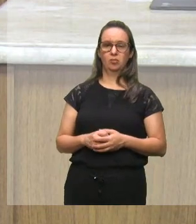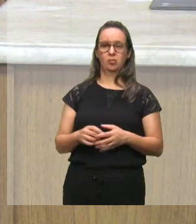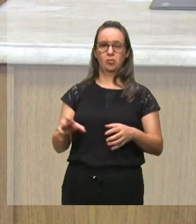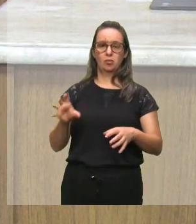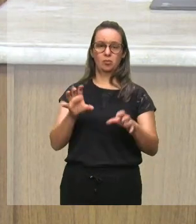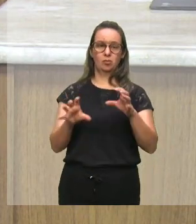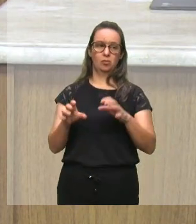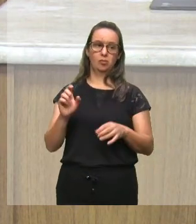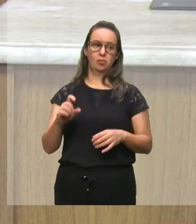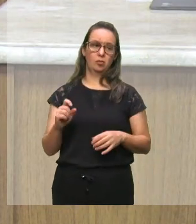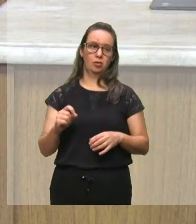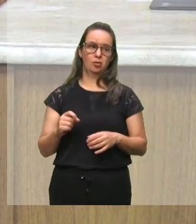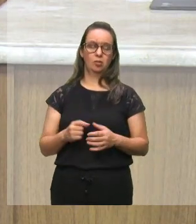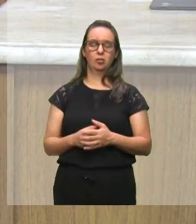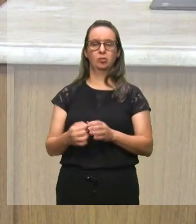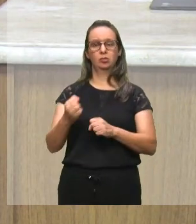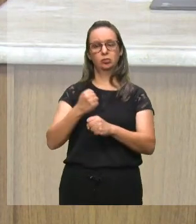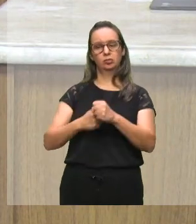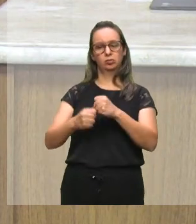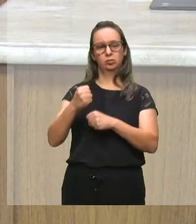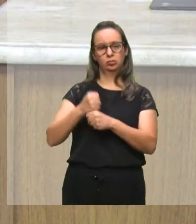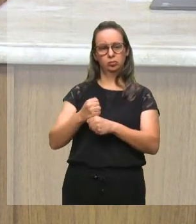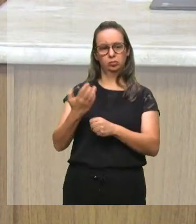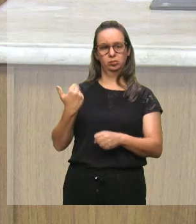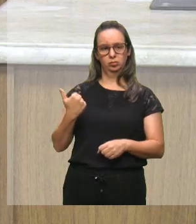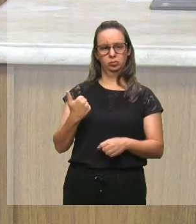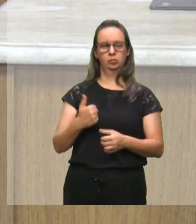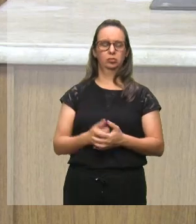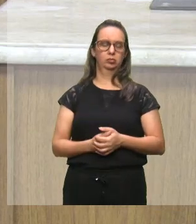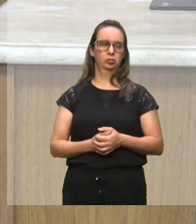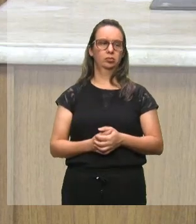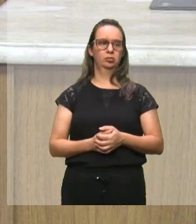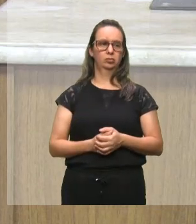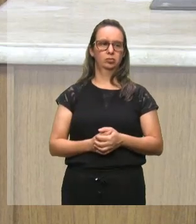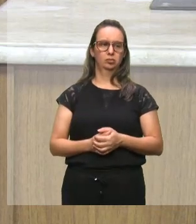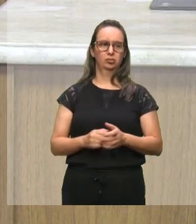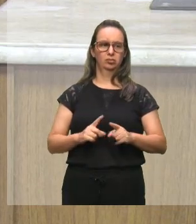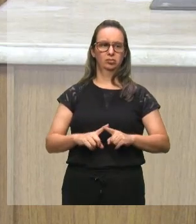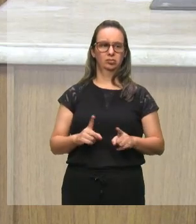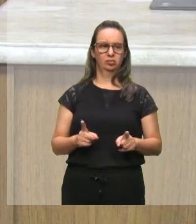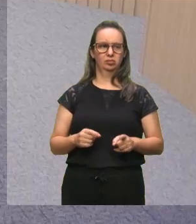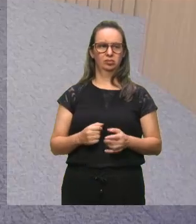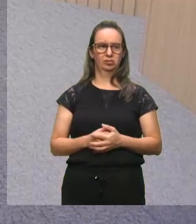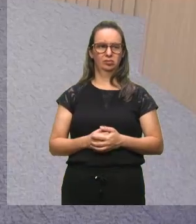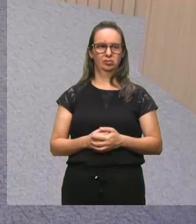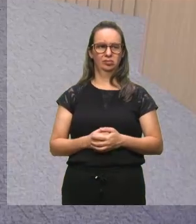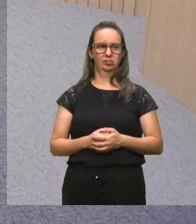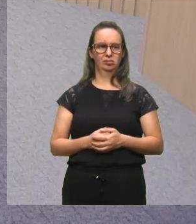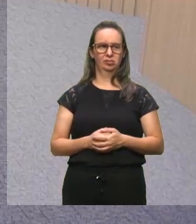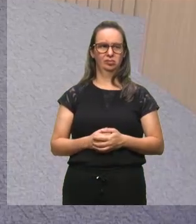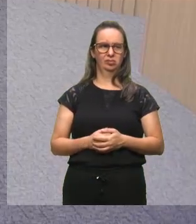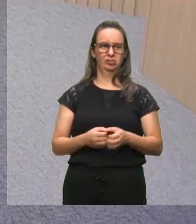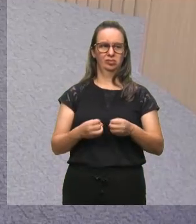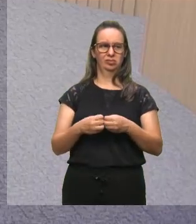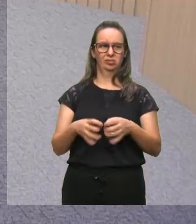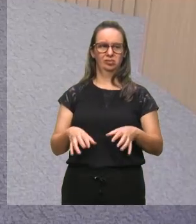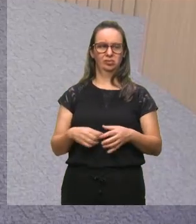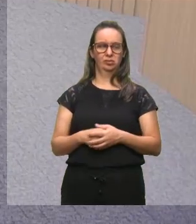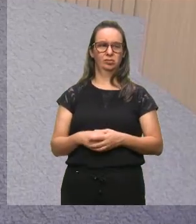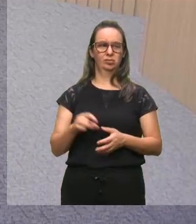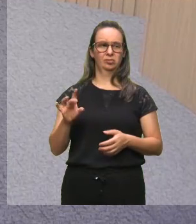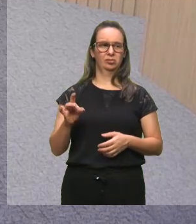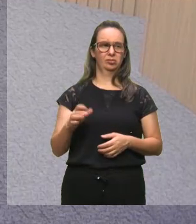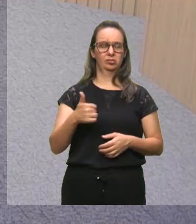sendo gasto durante o ano corrente. Mas a gente gastou no ano corrente somente R$10 mil da manutenção? Não,